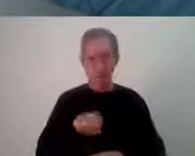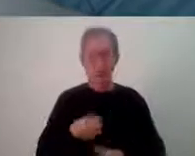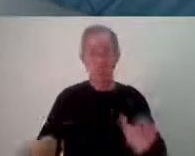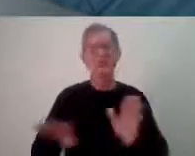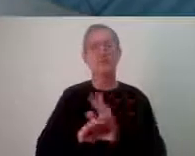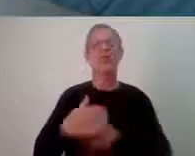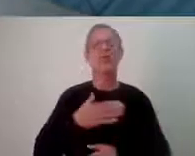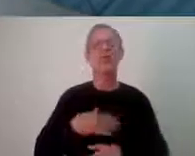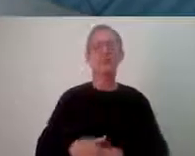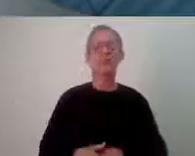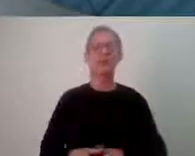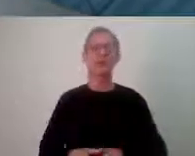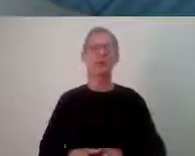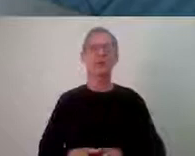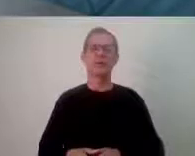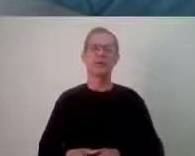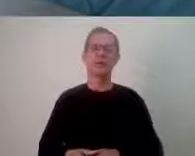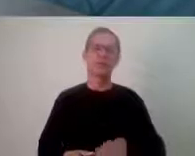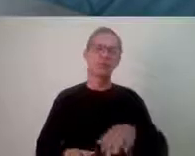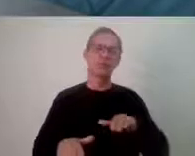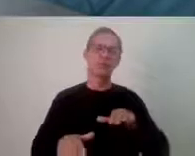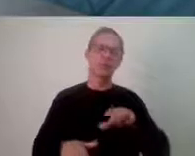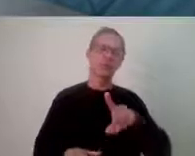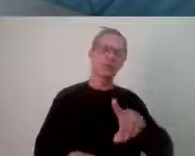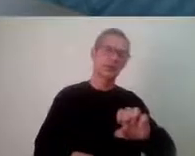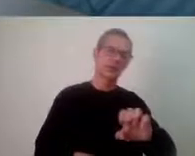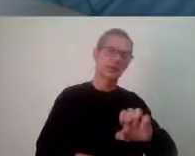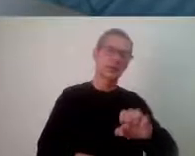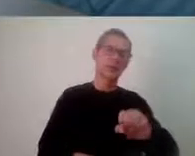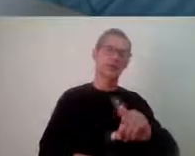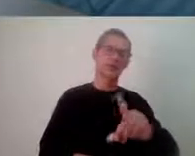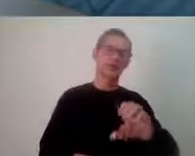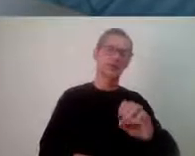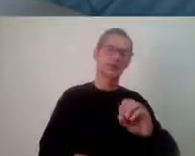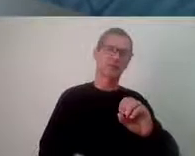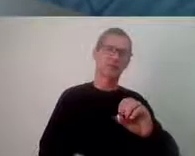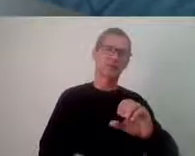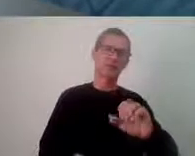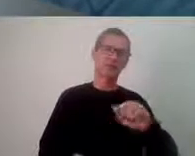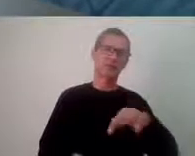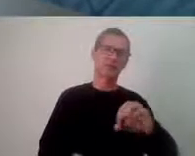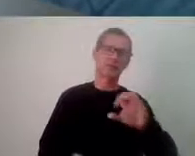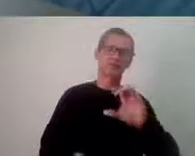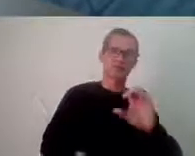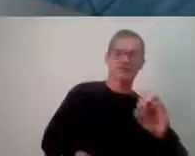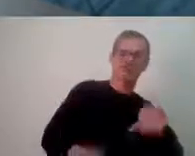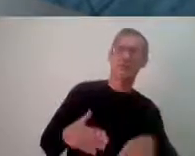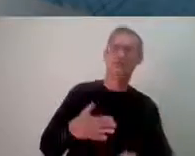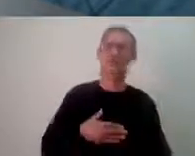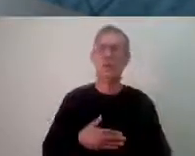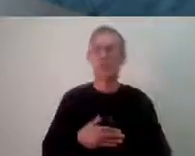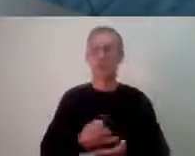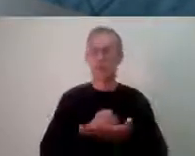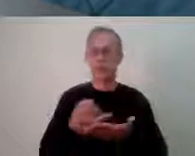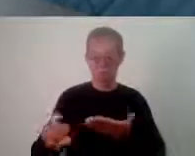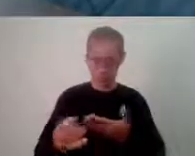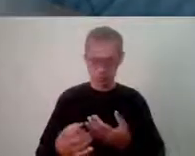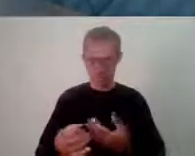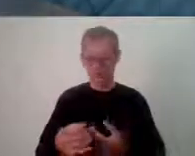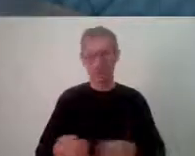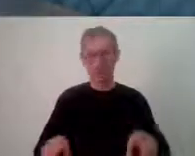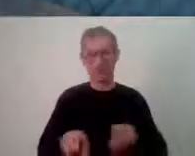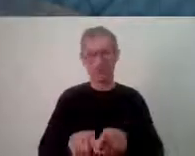Qual que é o meu deslocamento? 0. Por quê? O deslocamento ele é dado pela diferença entre a minha posição inicial, que era aqui,